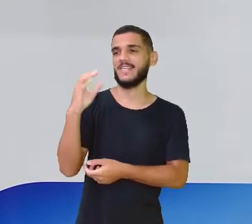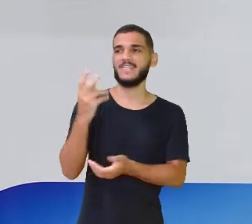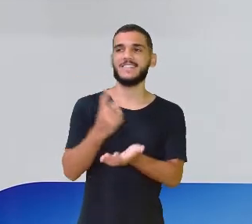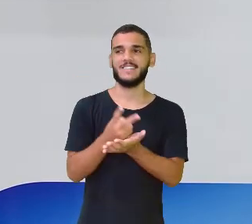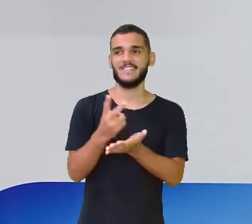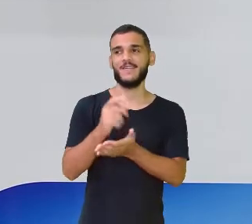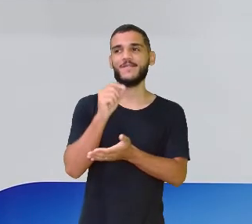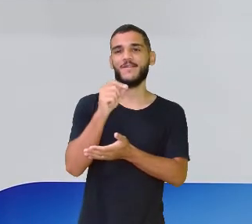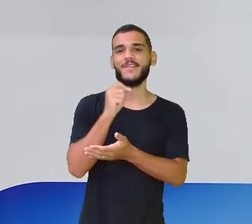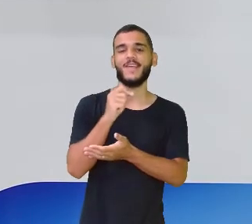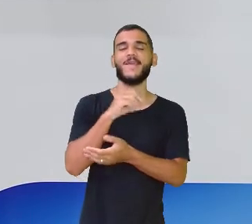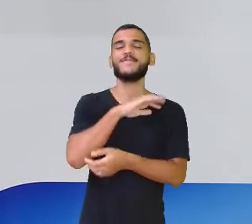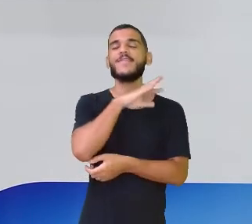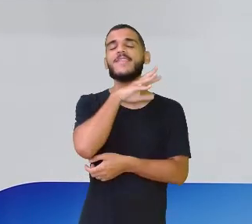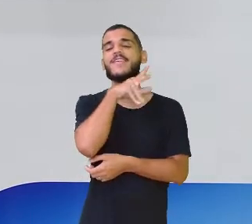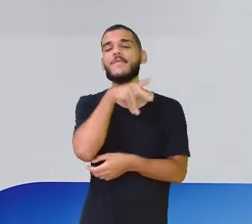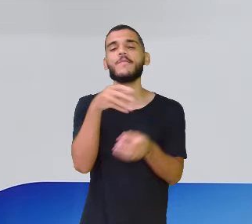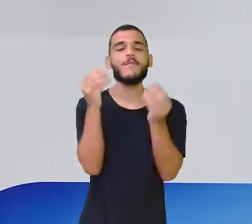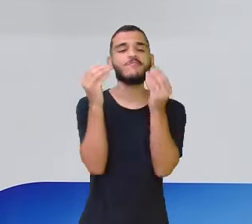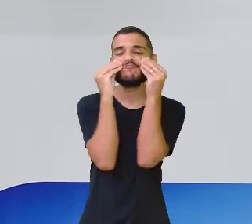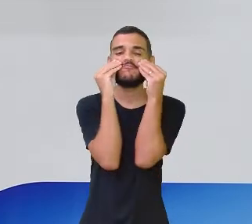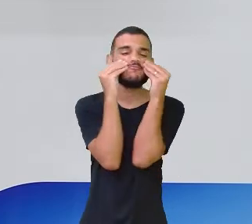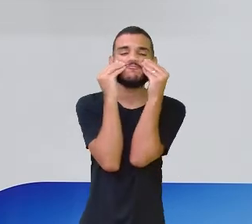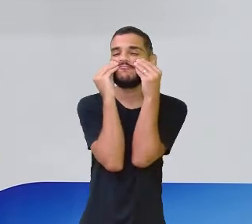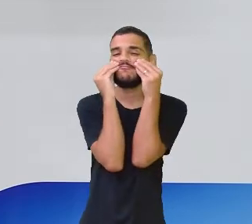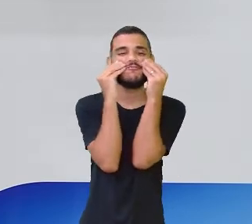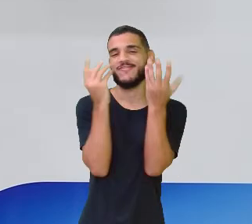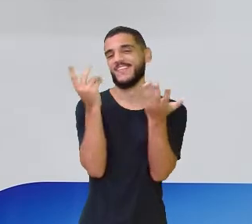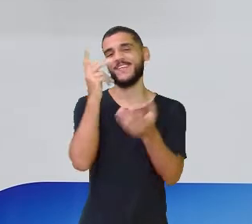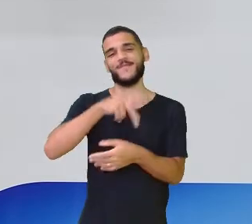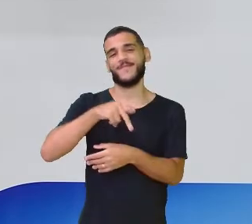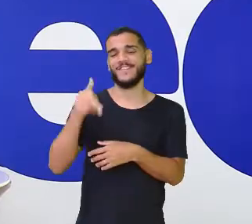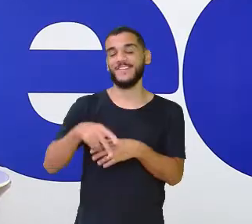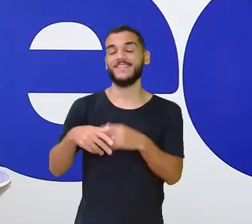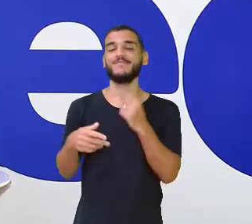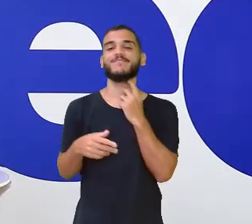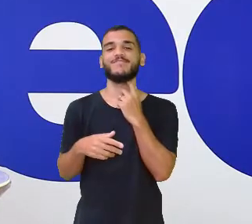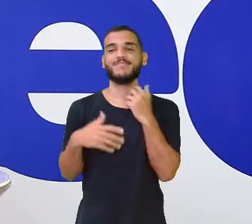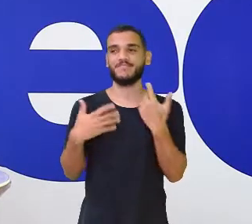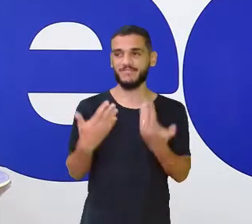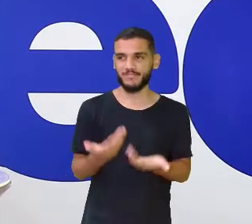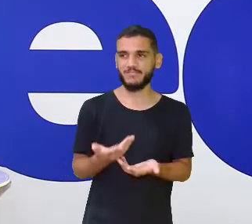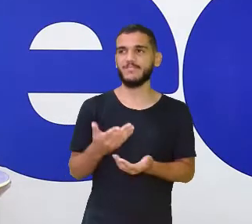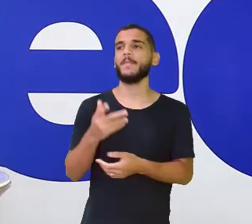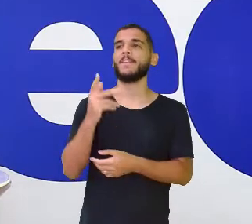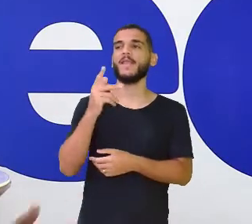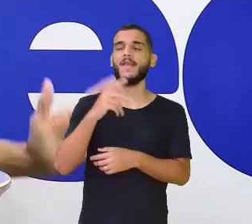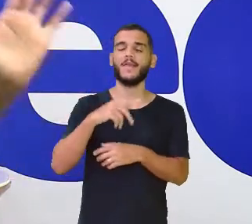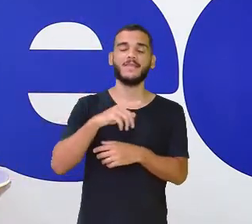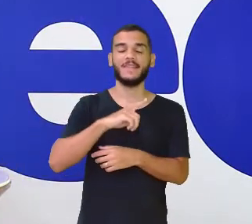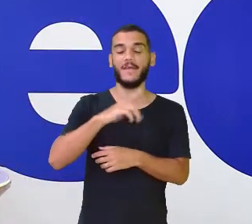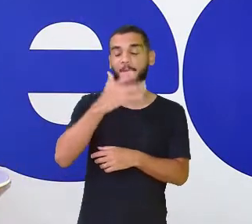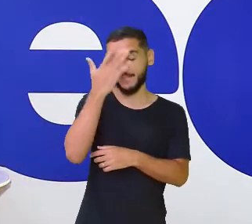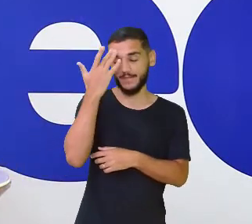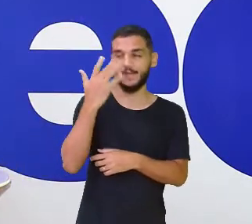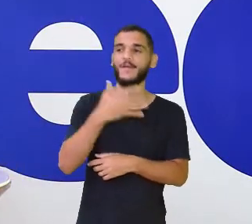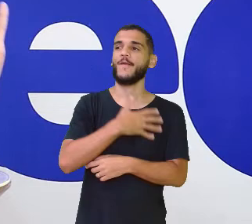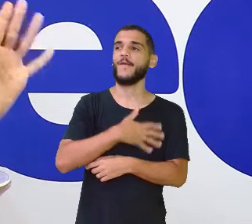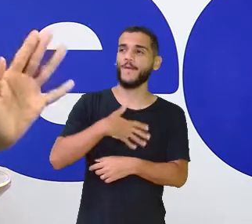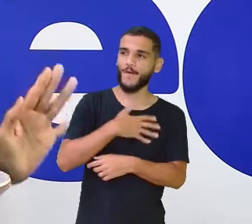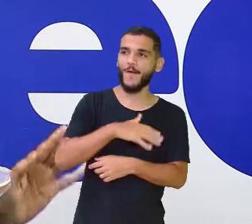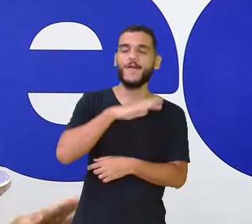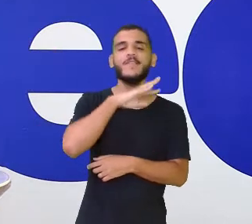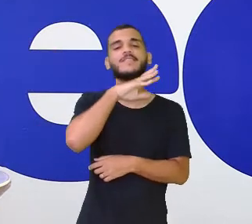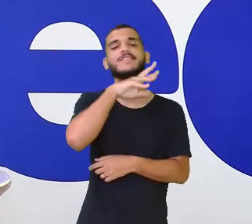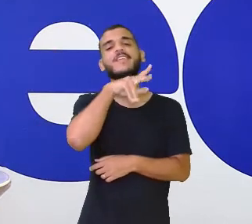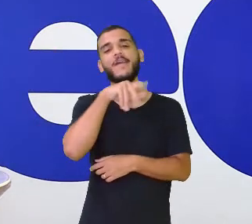ciência dos animais fofinhos, professora Márcia. E tem gente que adora animal fofinho, mas eu já sei que você já falou